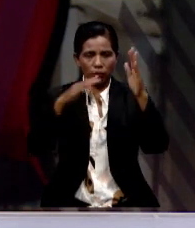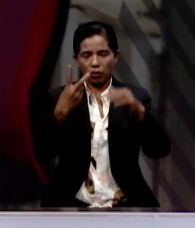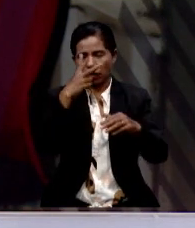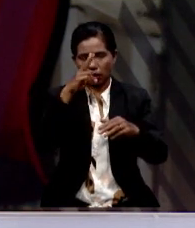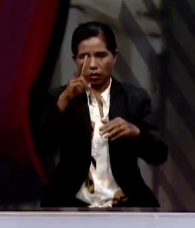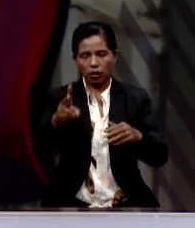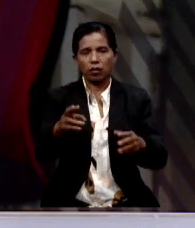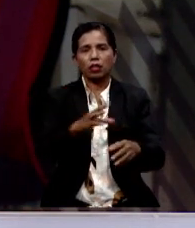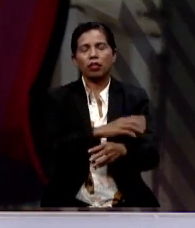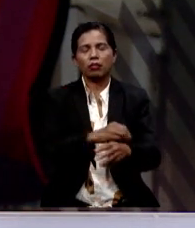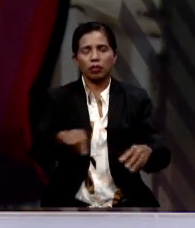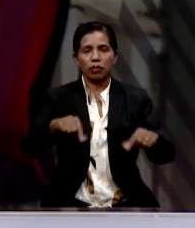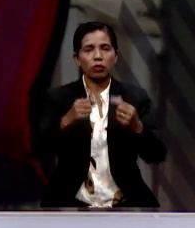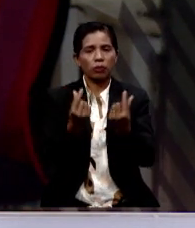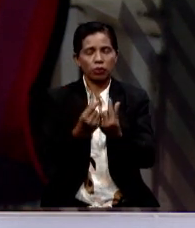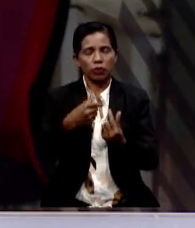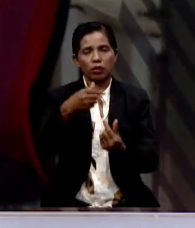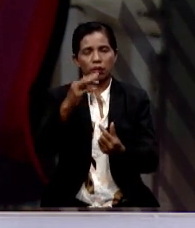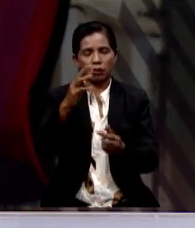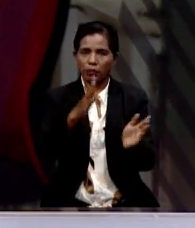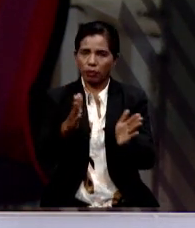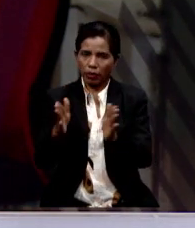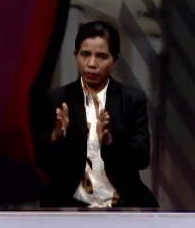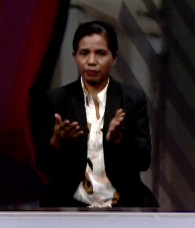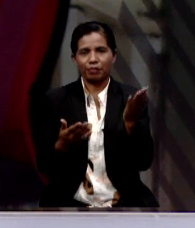acompanha reportagem de equipa GMN preparona.